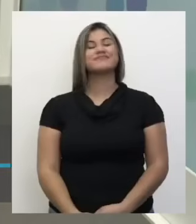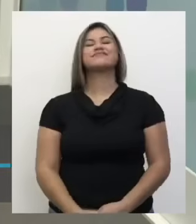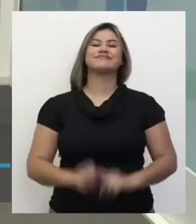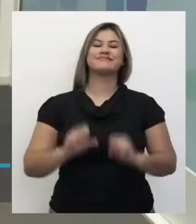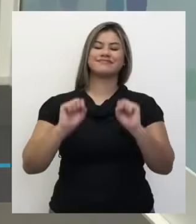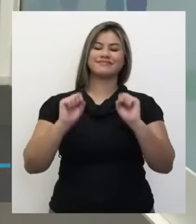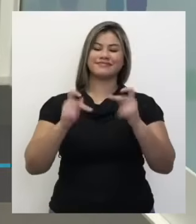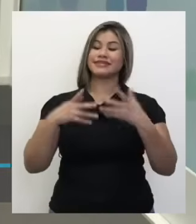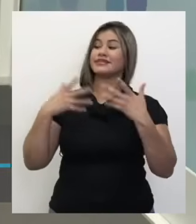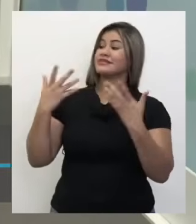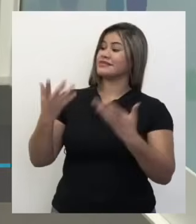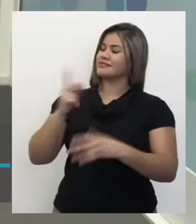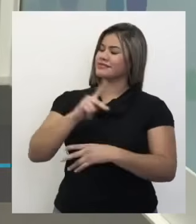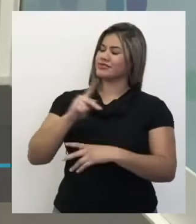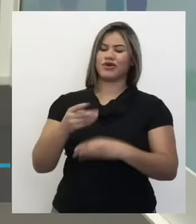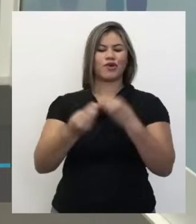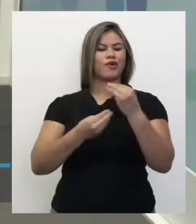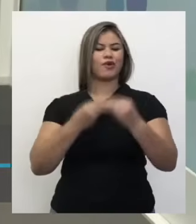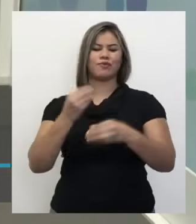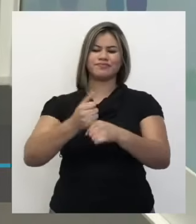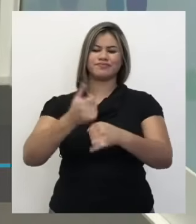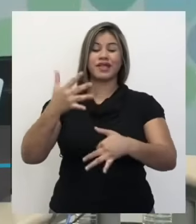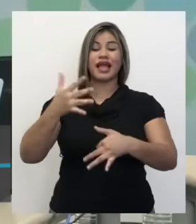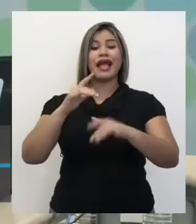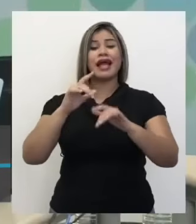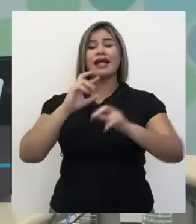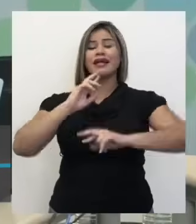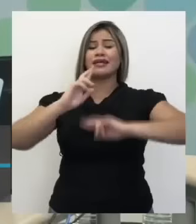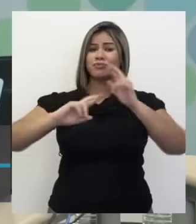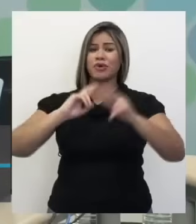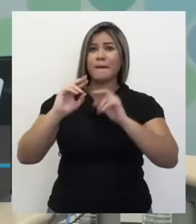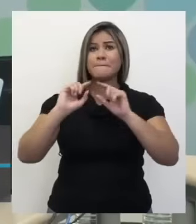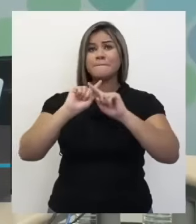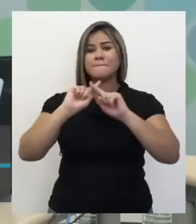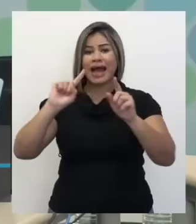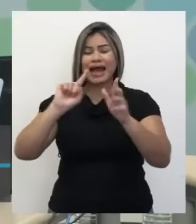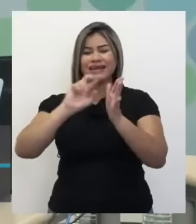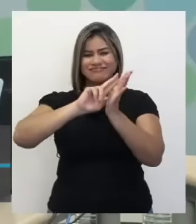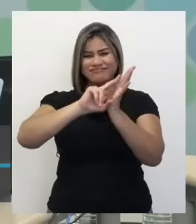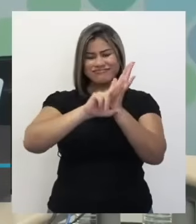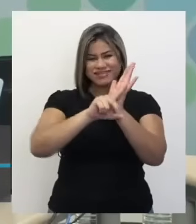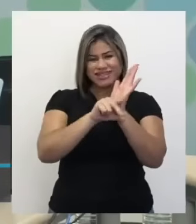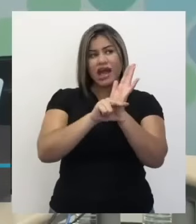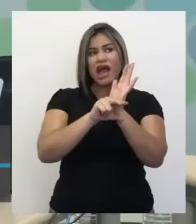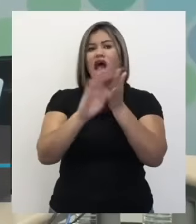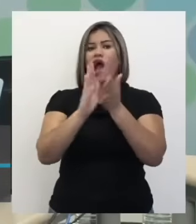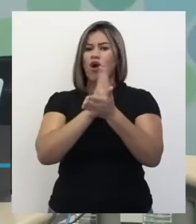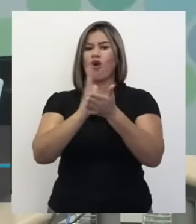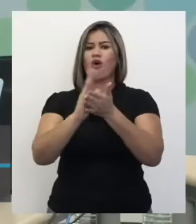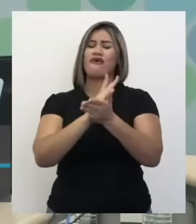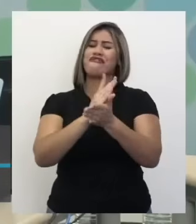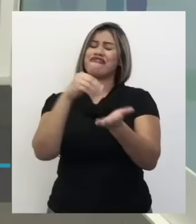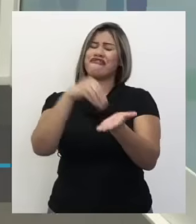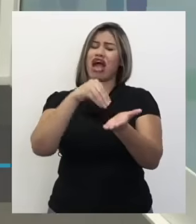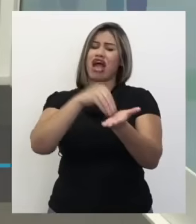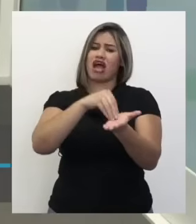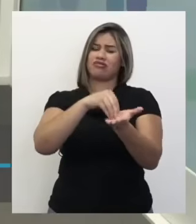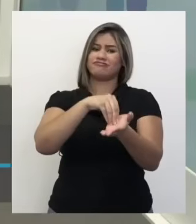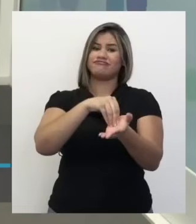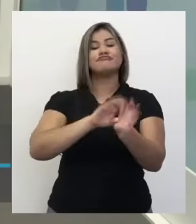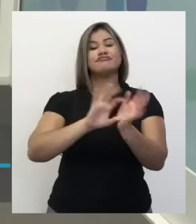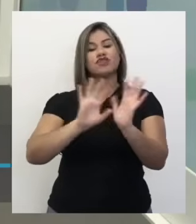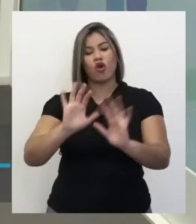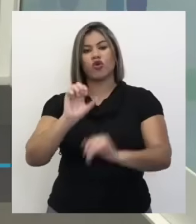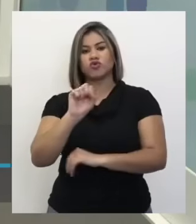Ok, e aí, Andréia? Eu tô vendo que eles estão colocando, mas eles não colocaram tantos elementos, hein? Vocês deixaram escapar os elementos, mas olha, tudo bem. A